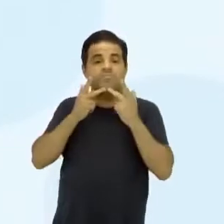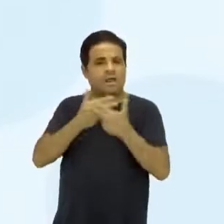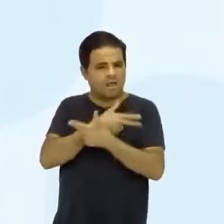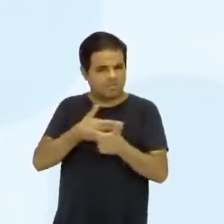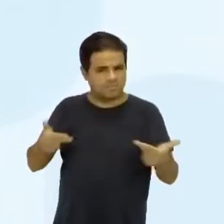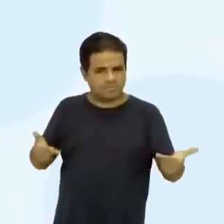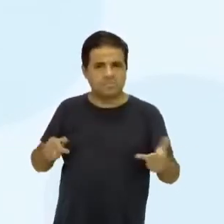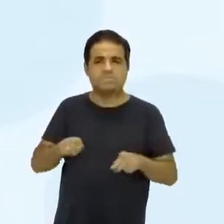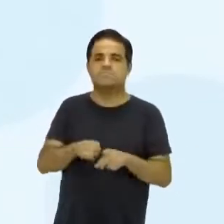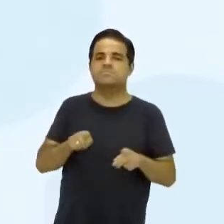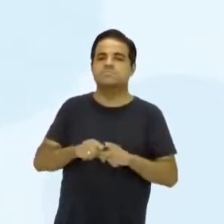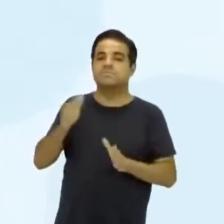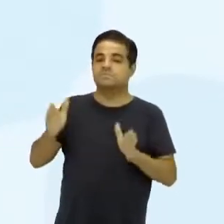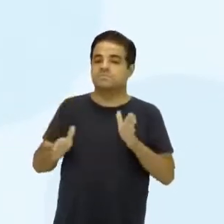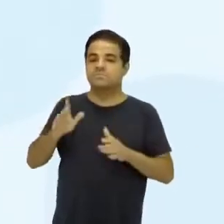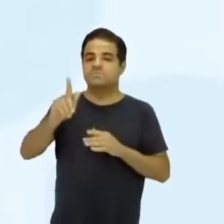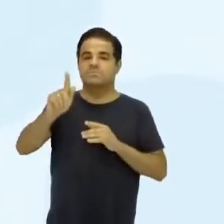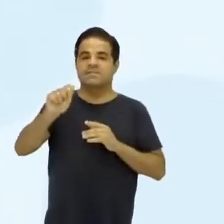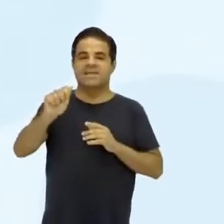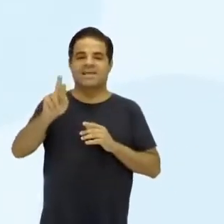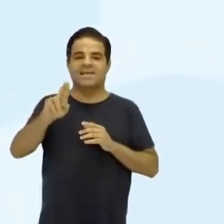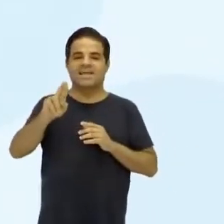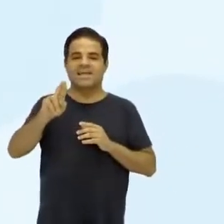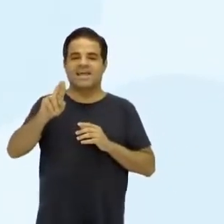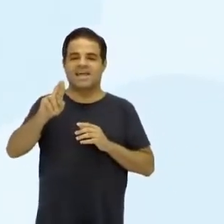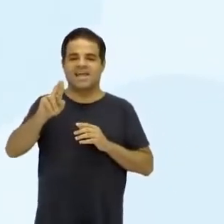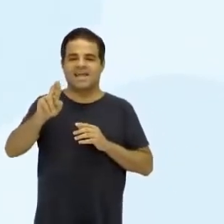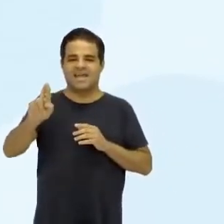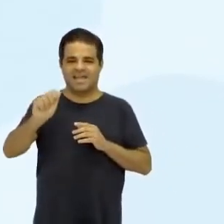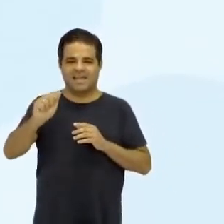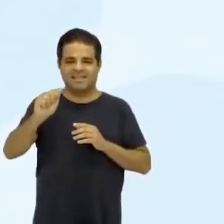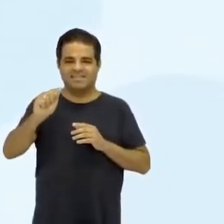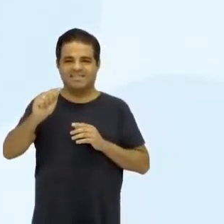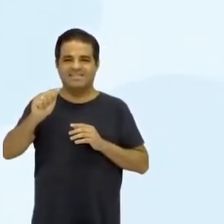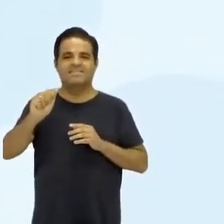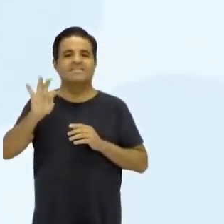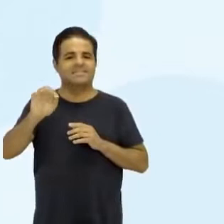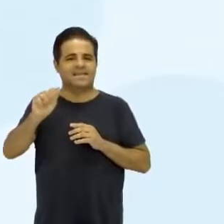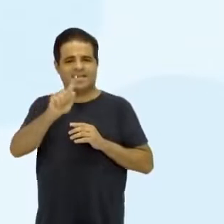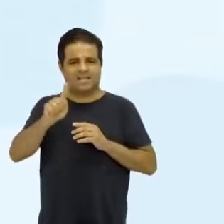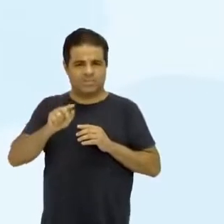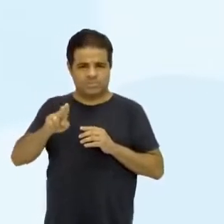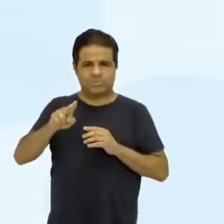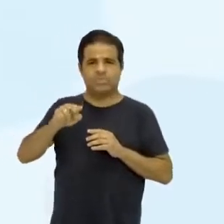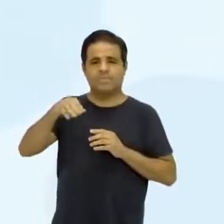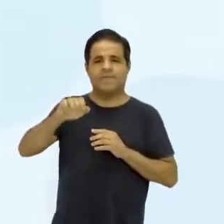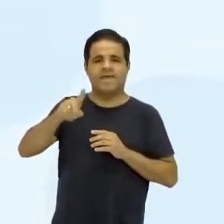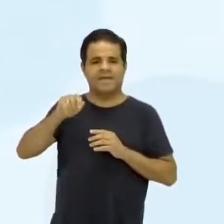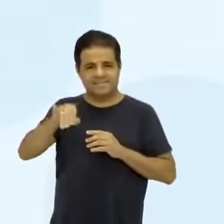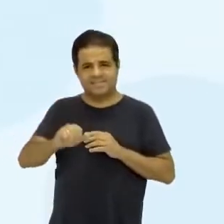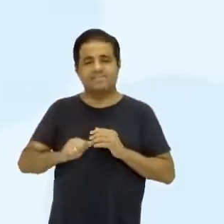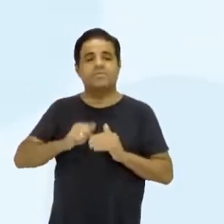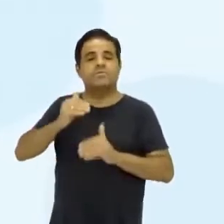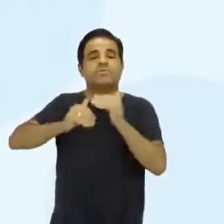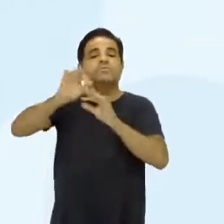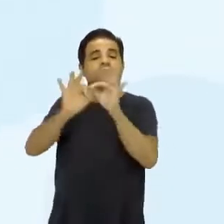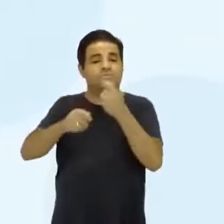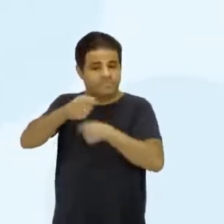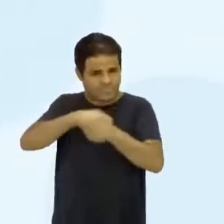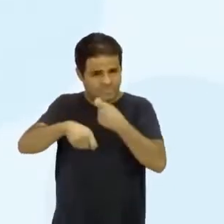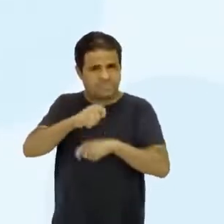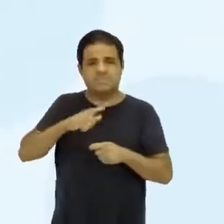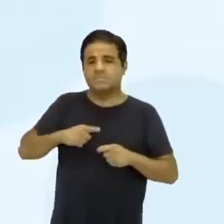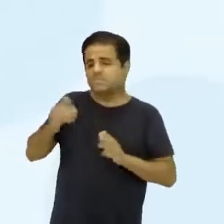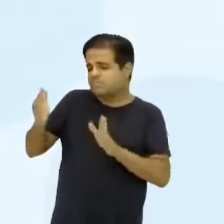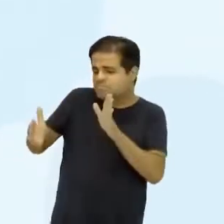expressão. No governo do Garrastazu Médici, a gente pode falar aqui sobre o Plano Nacional de Desenvolvimento Econômico. A